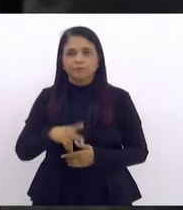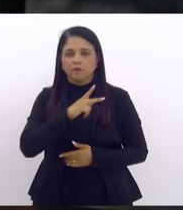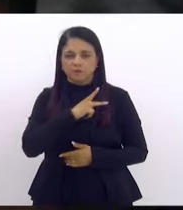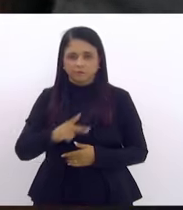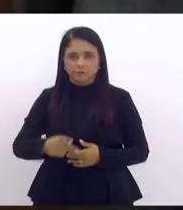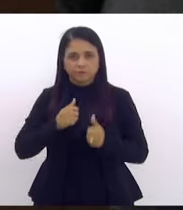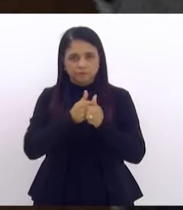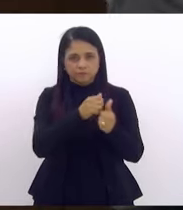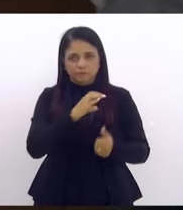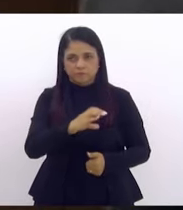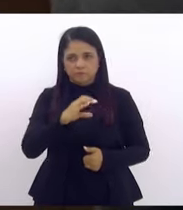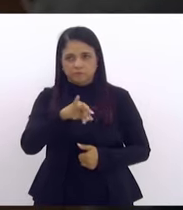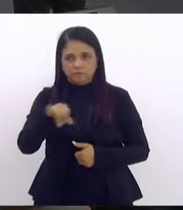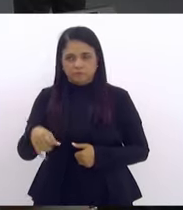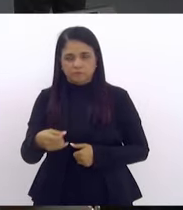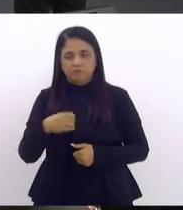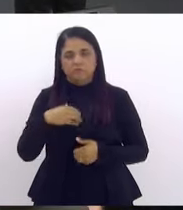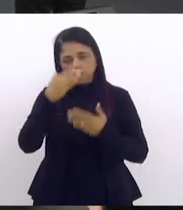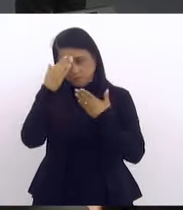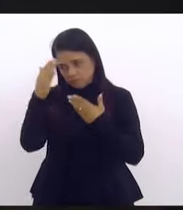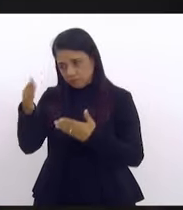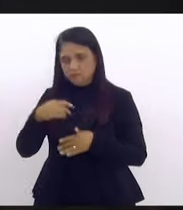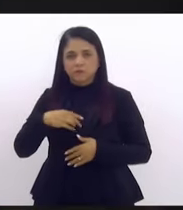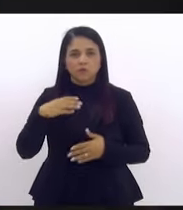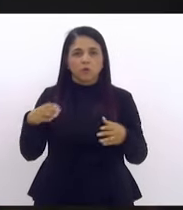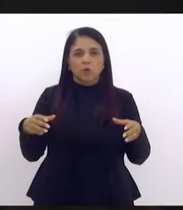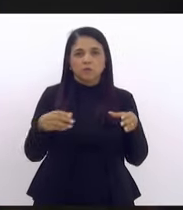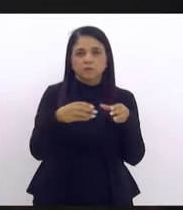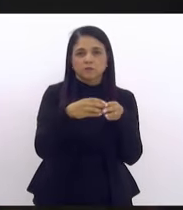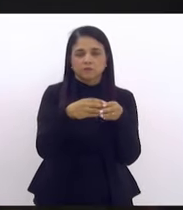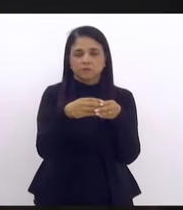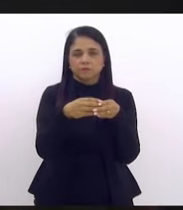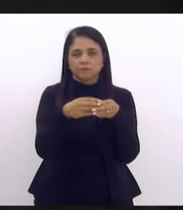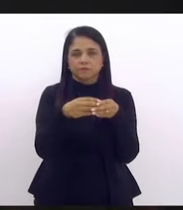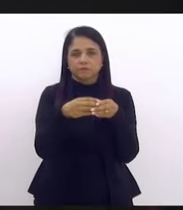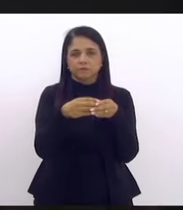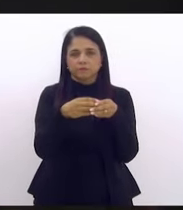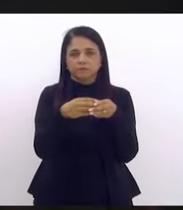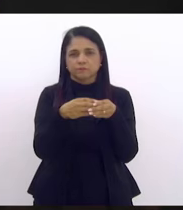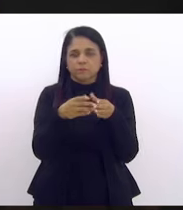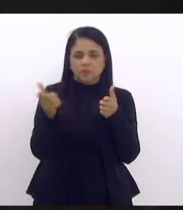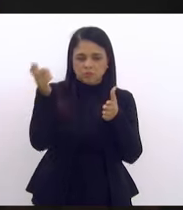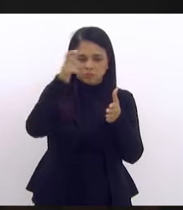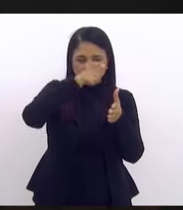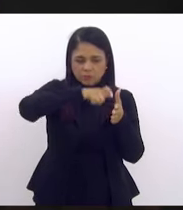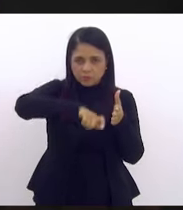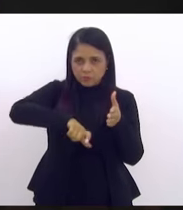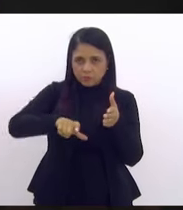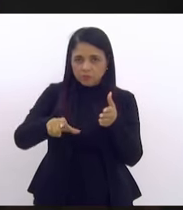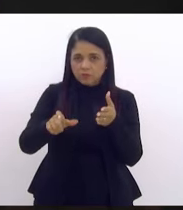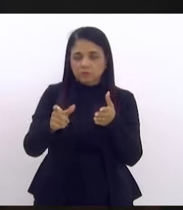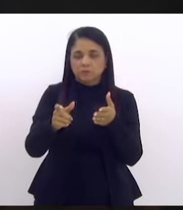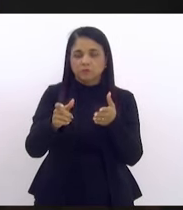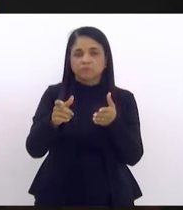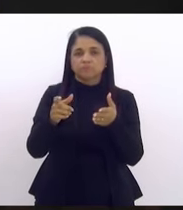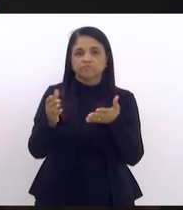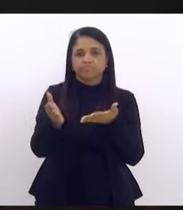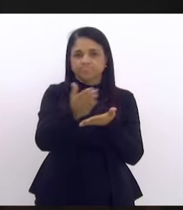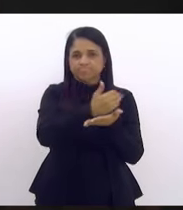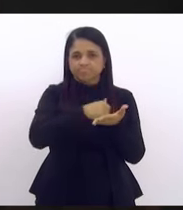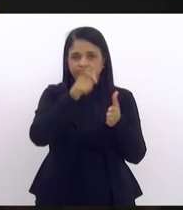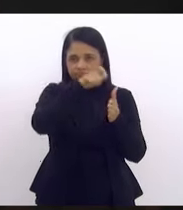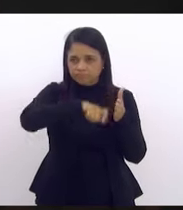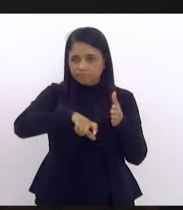Presidente, acompanha a CCJ. Muito obrigado. Pela Comissão de Tributação, deputado